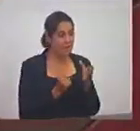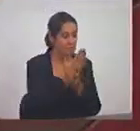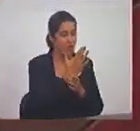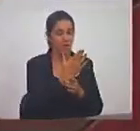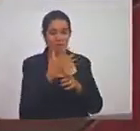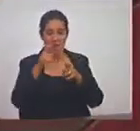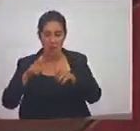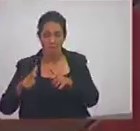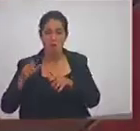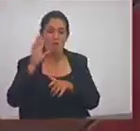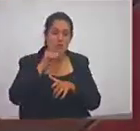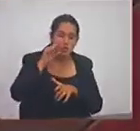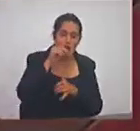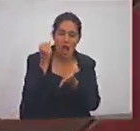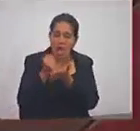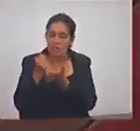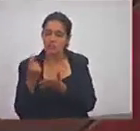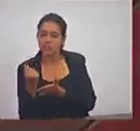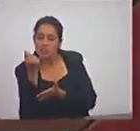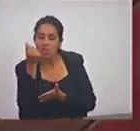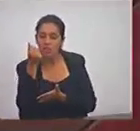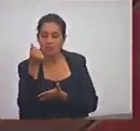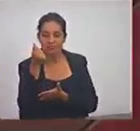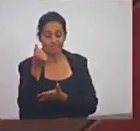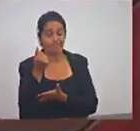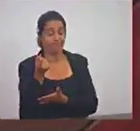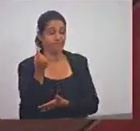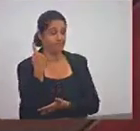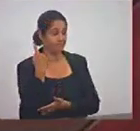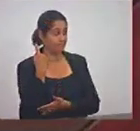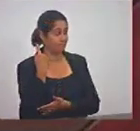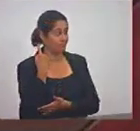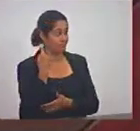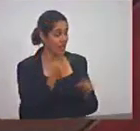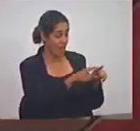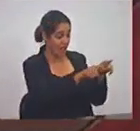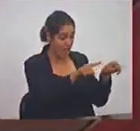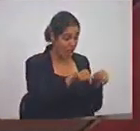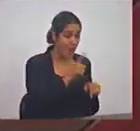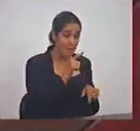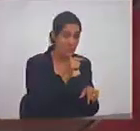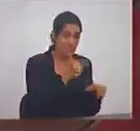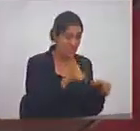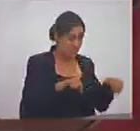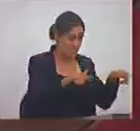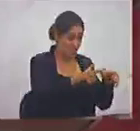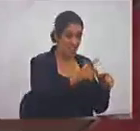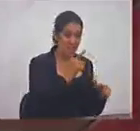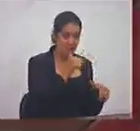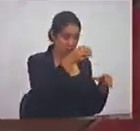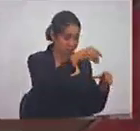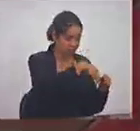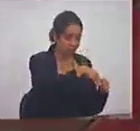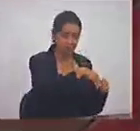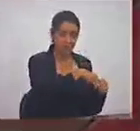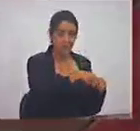vez de sanar esses problemas, não tem cloro. Não tem cloro. Pessoas estão tá faltando agora, eu fiz um requerimento,